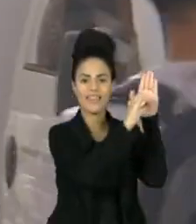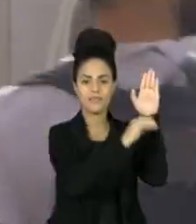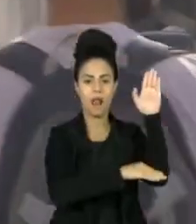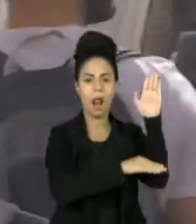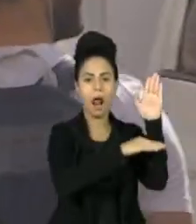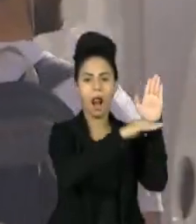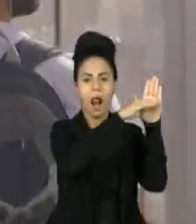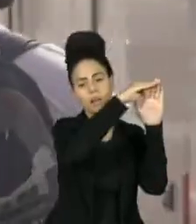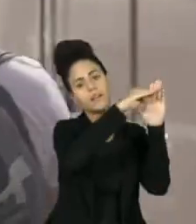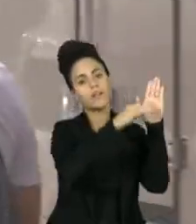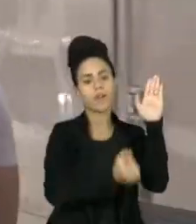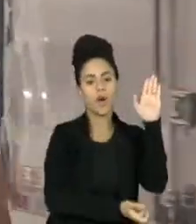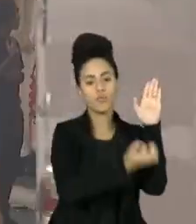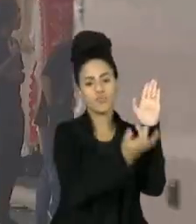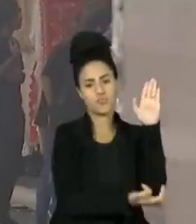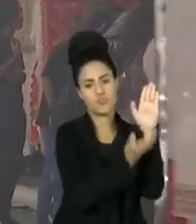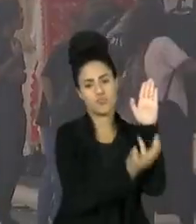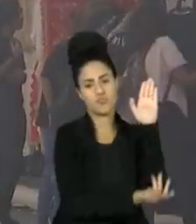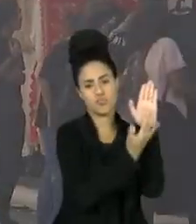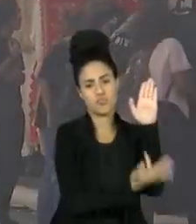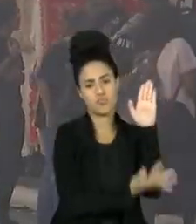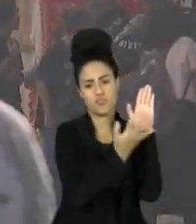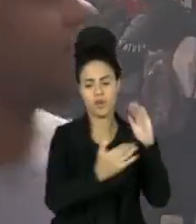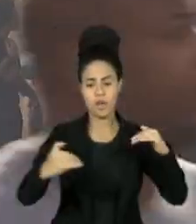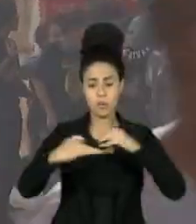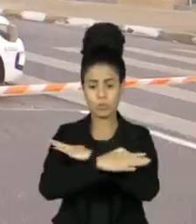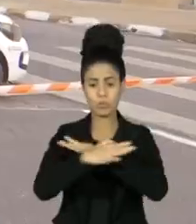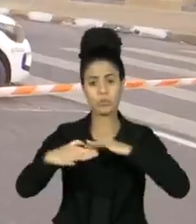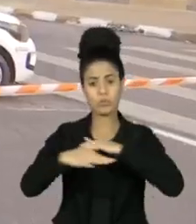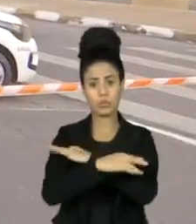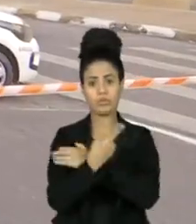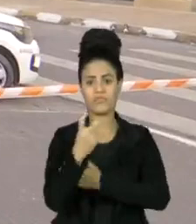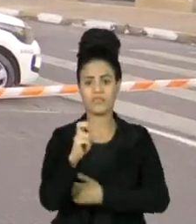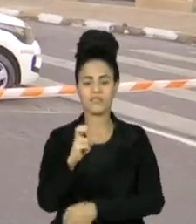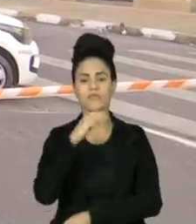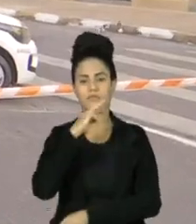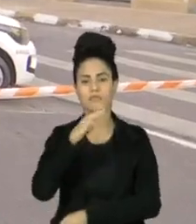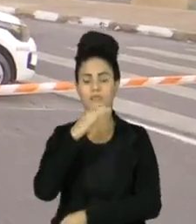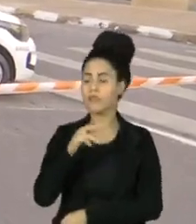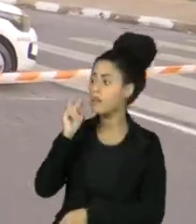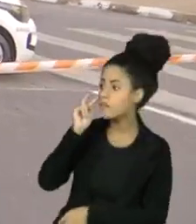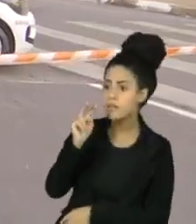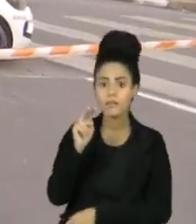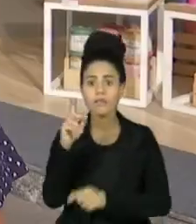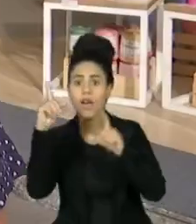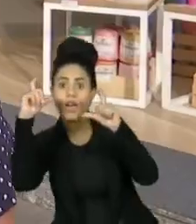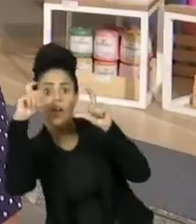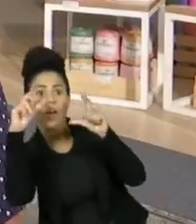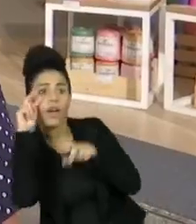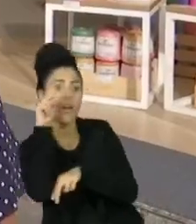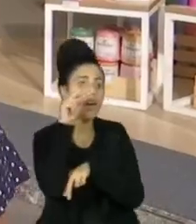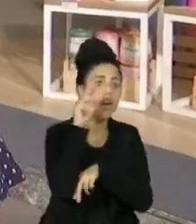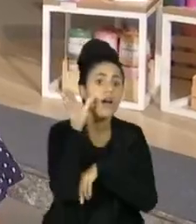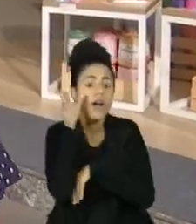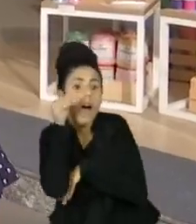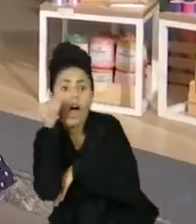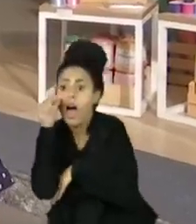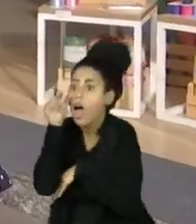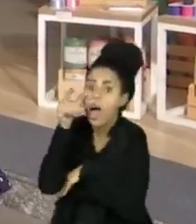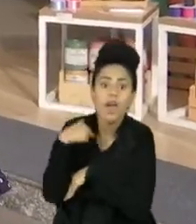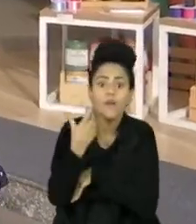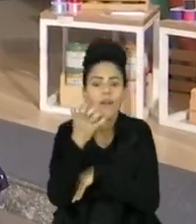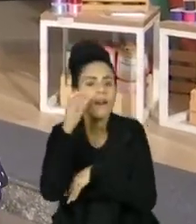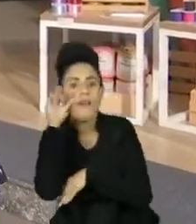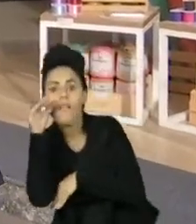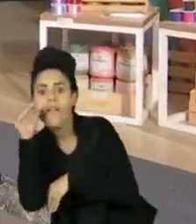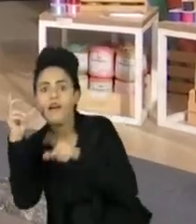dele, destoa do vai-vem frenético da 25 de março e chama a atenção de quem passa por aqui. Eu resolvi registrar, né? Porque é